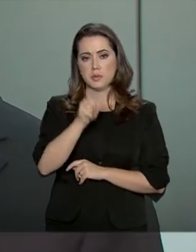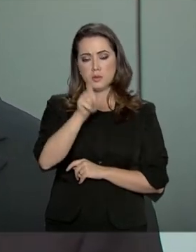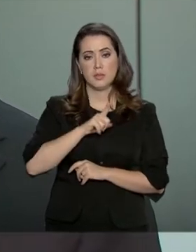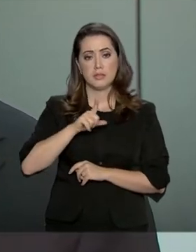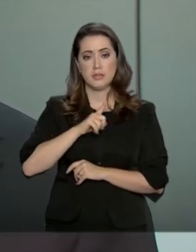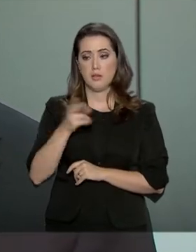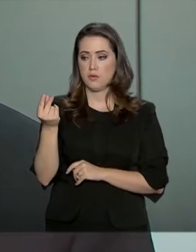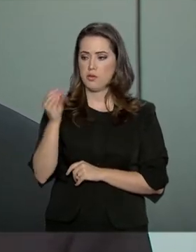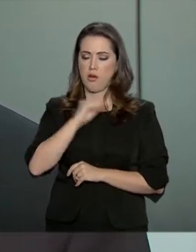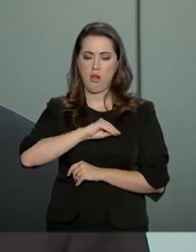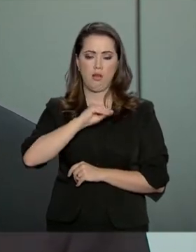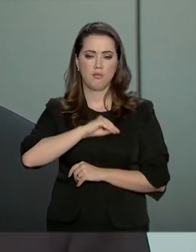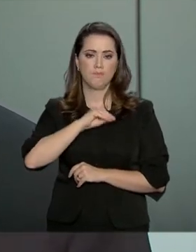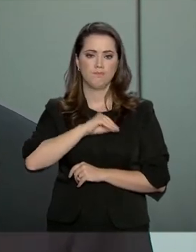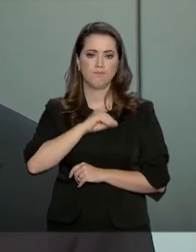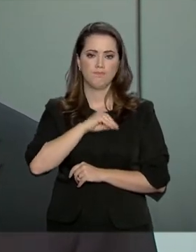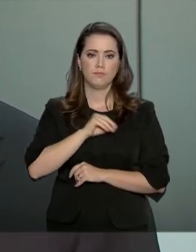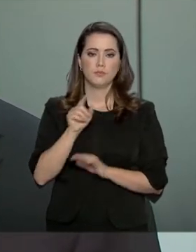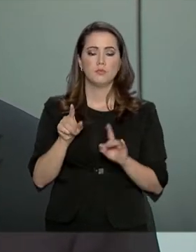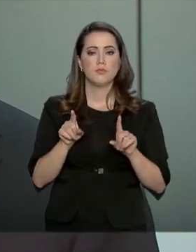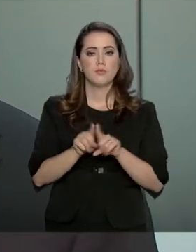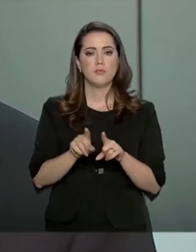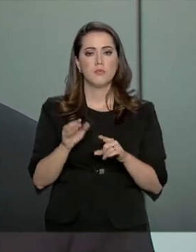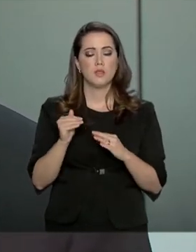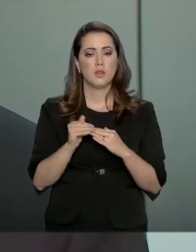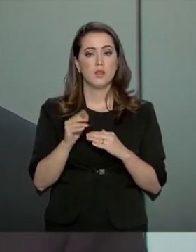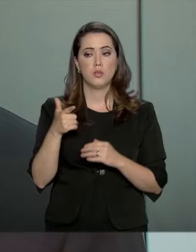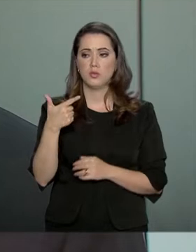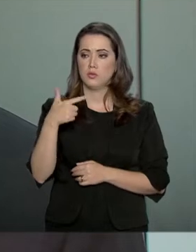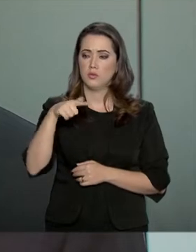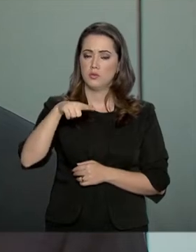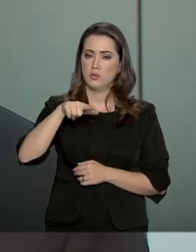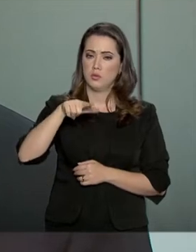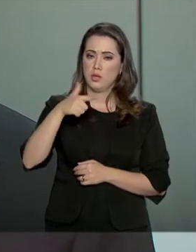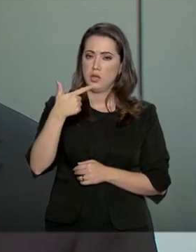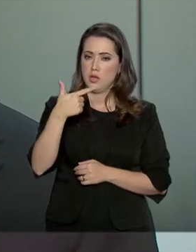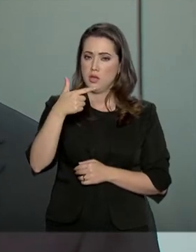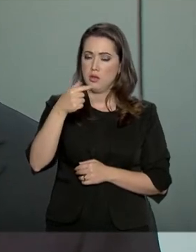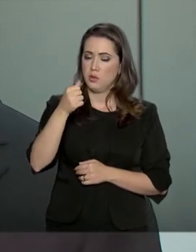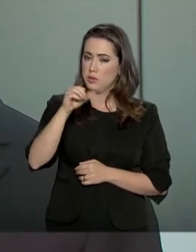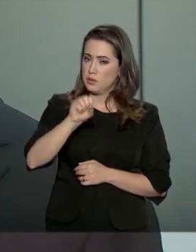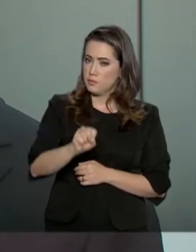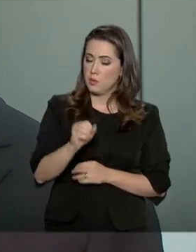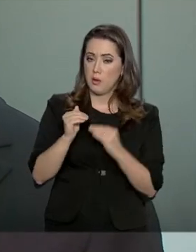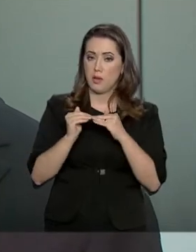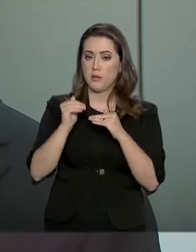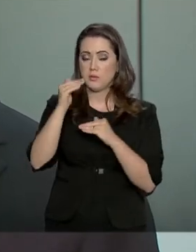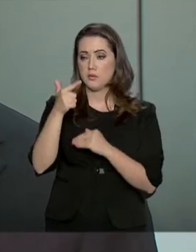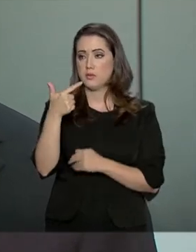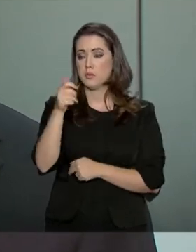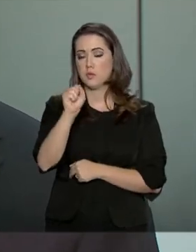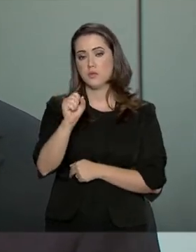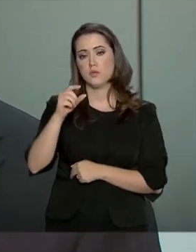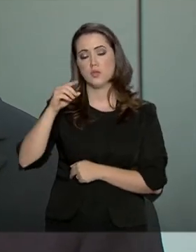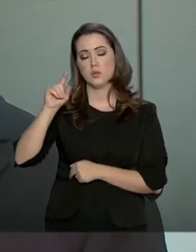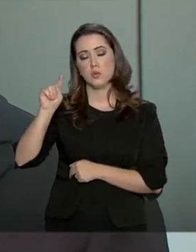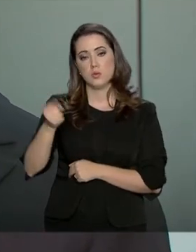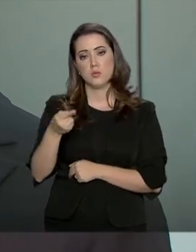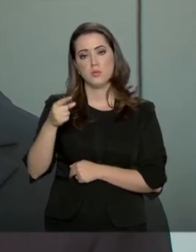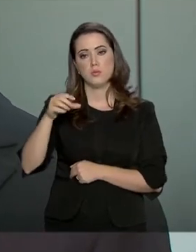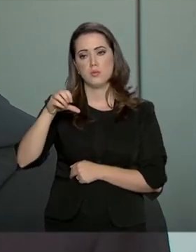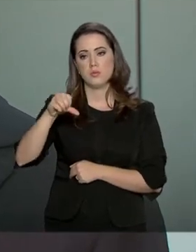obteve rendimentos tributáveis em 2018 acima de 28 mil